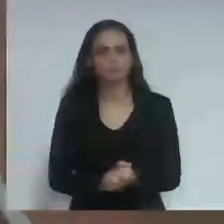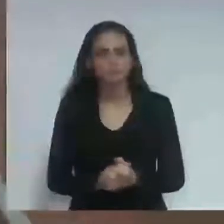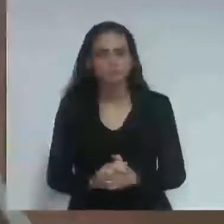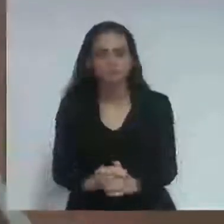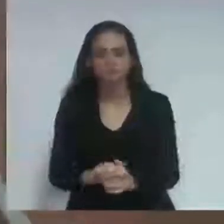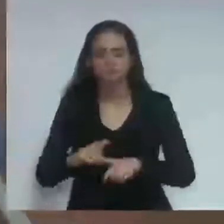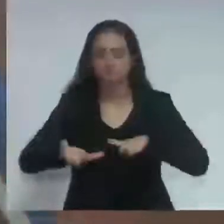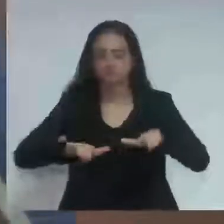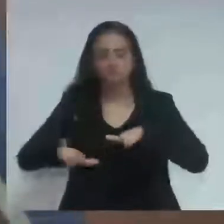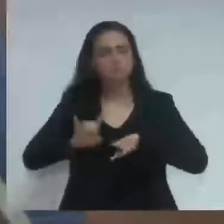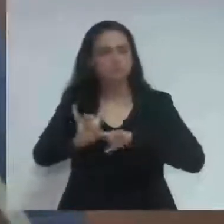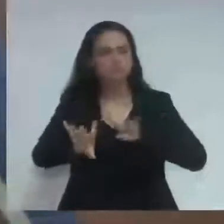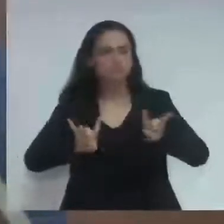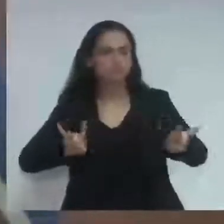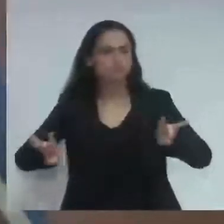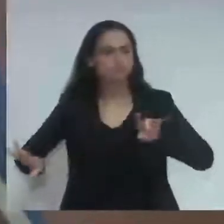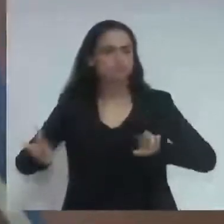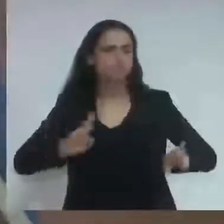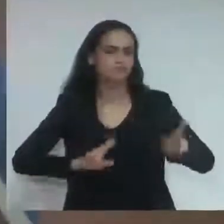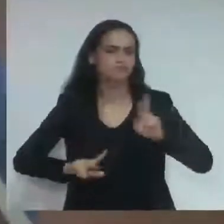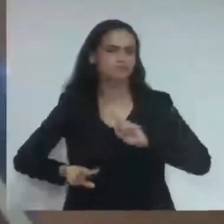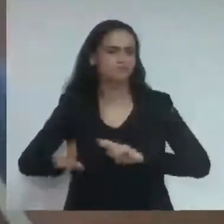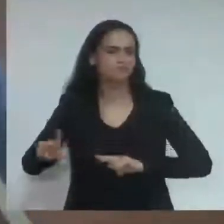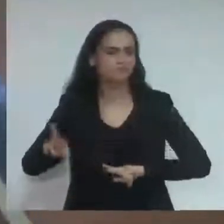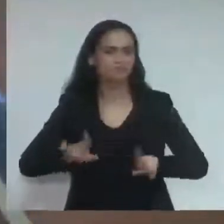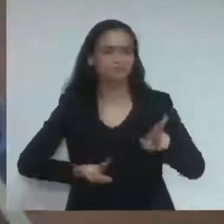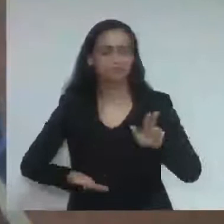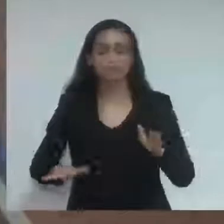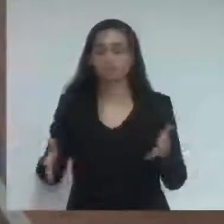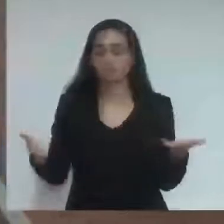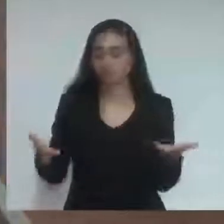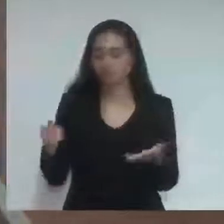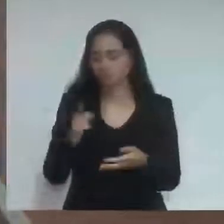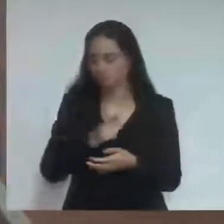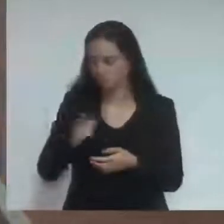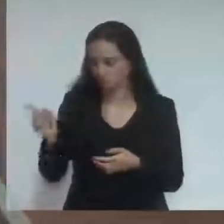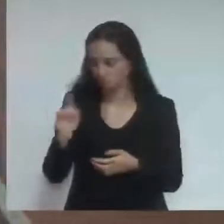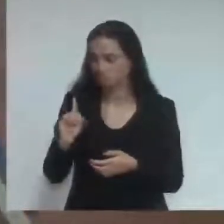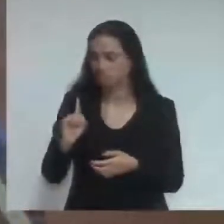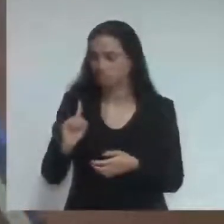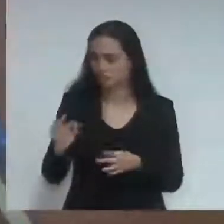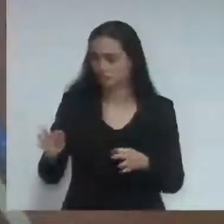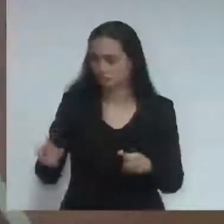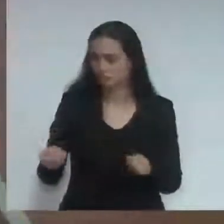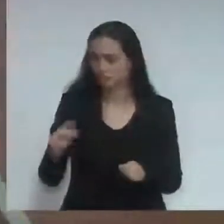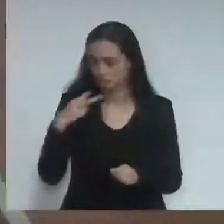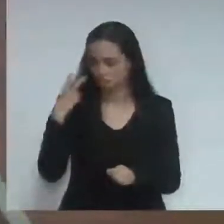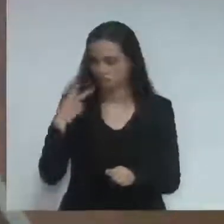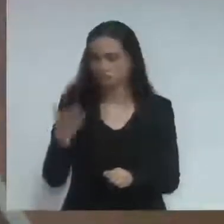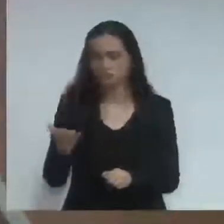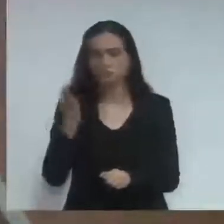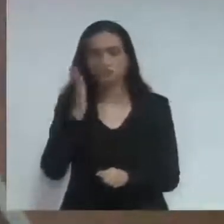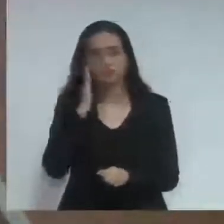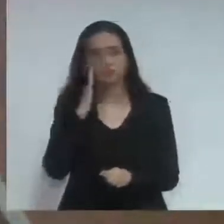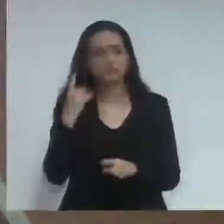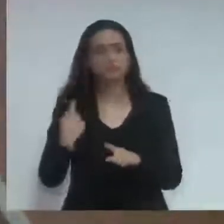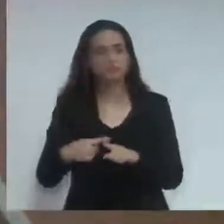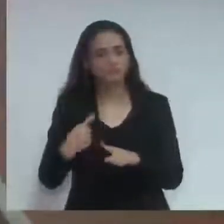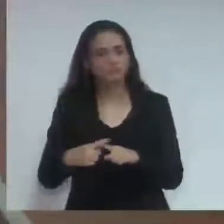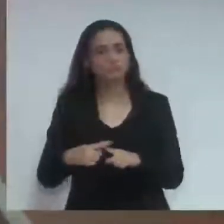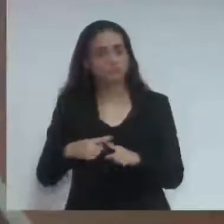um tem um jeito, tem um estilo. E todos que estão aqui, como bem disse Vossa Excelência, é porque tiveram